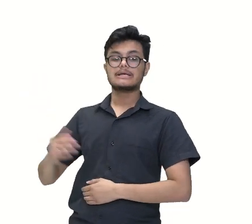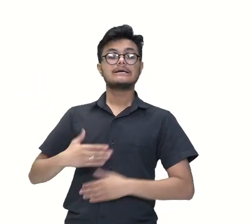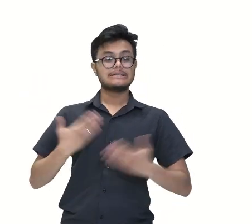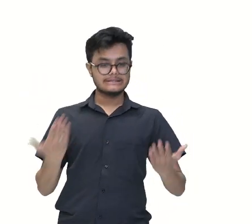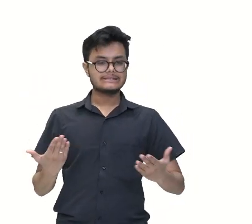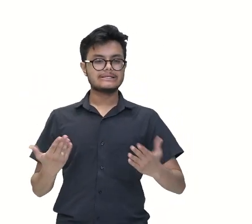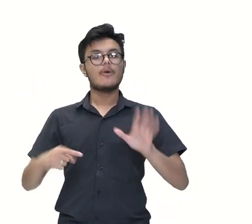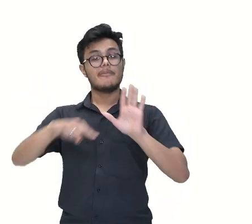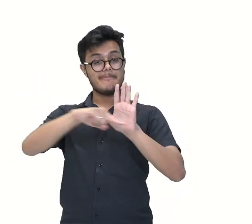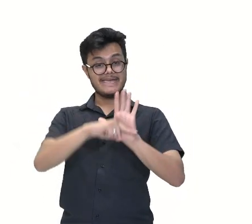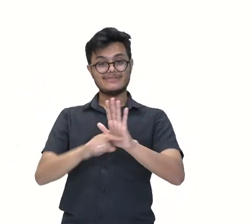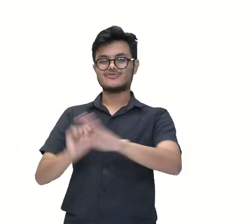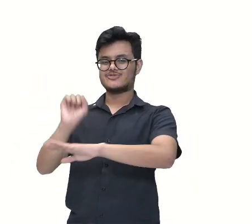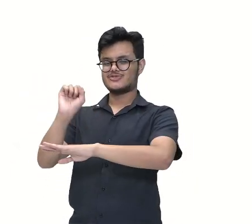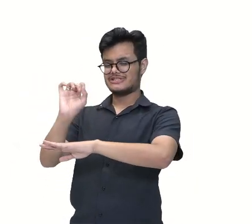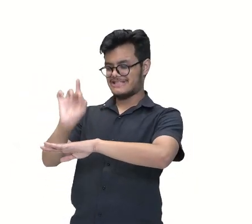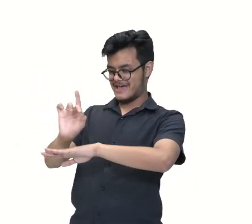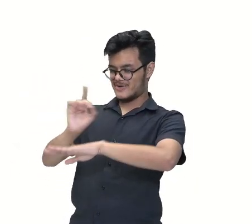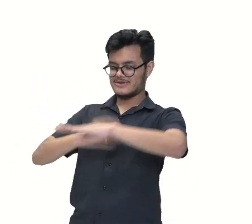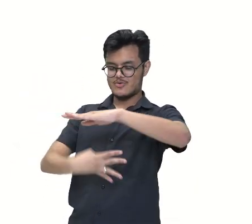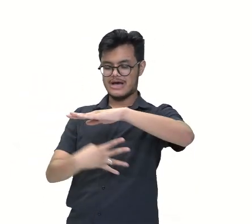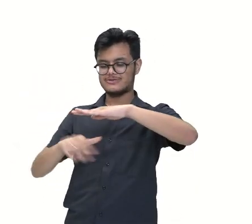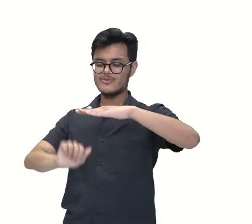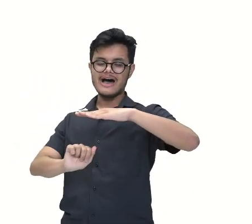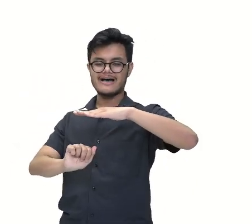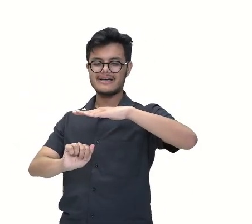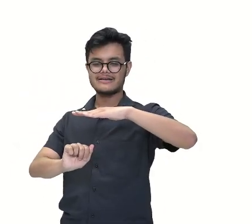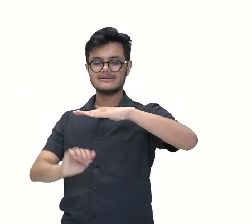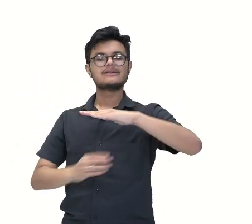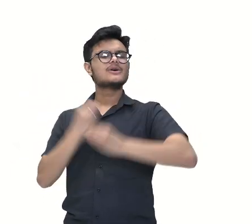menos delta sobre 4a.